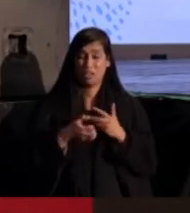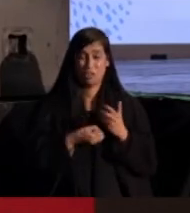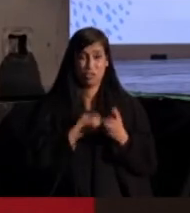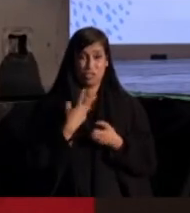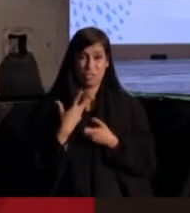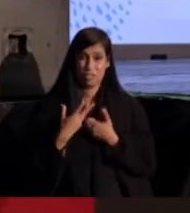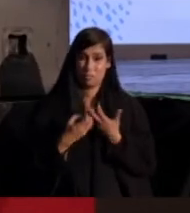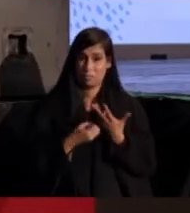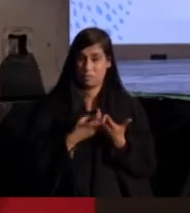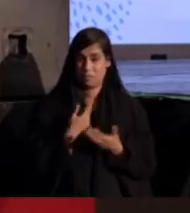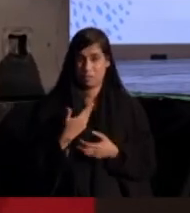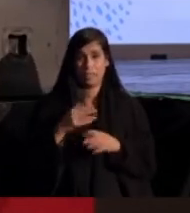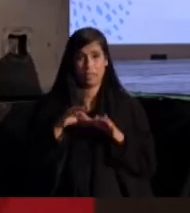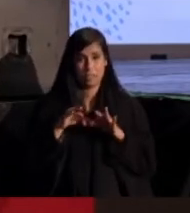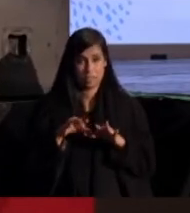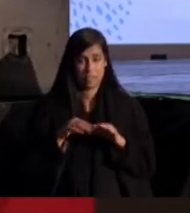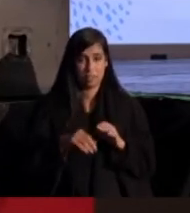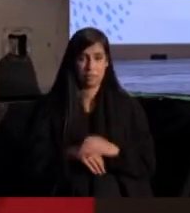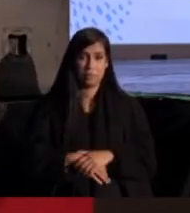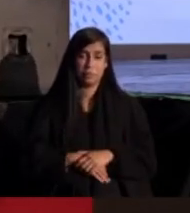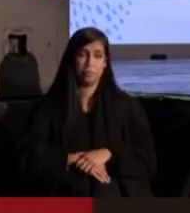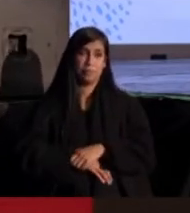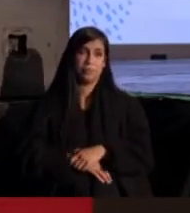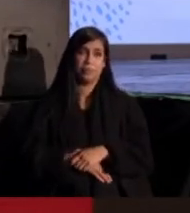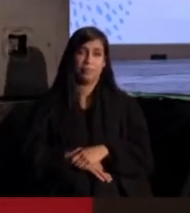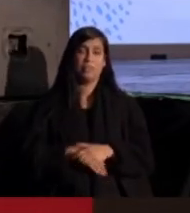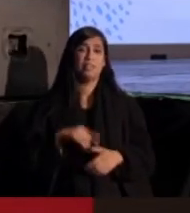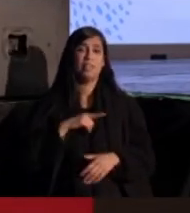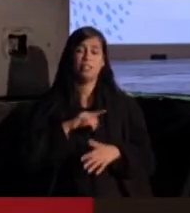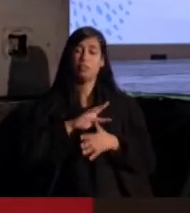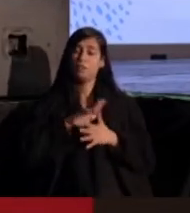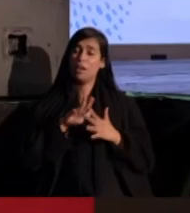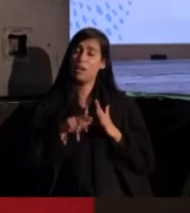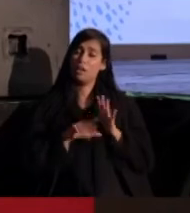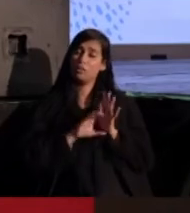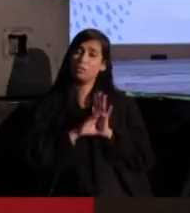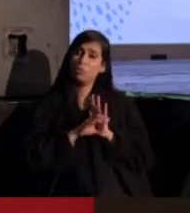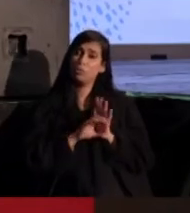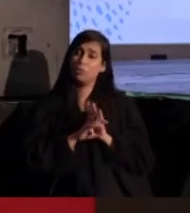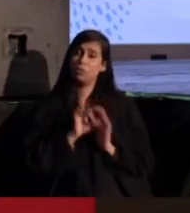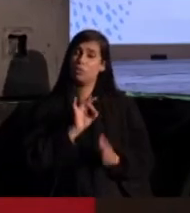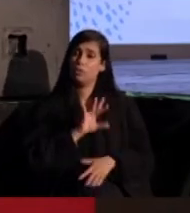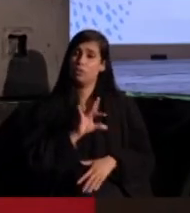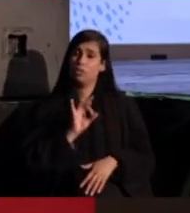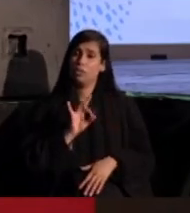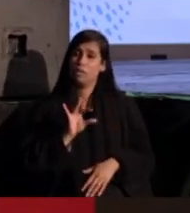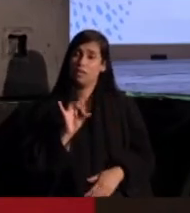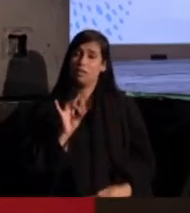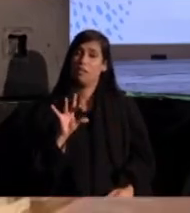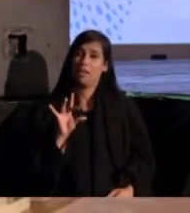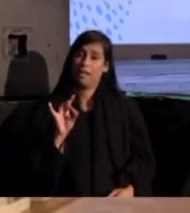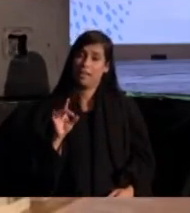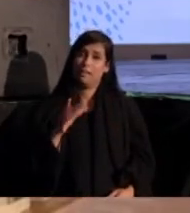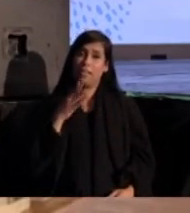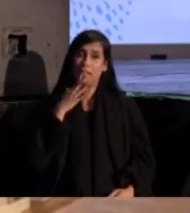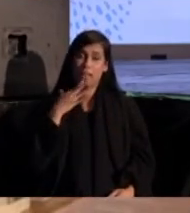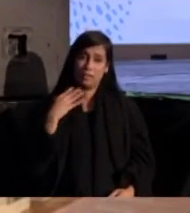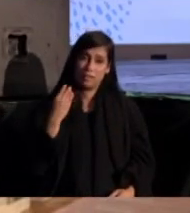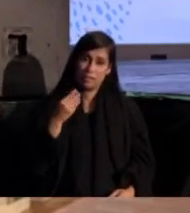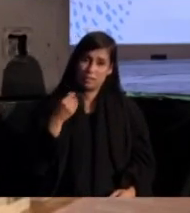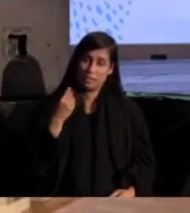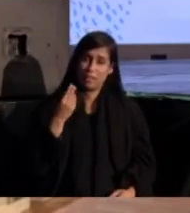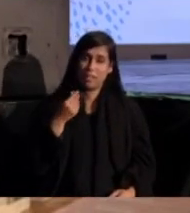formas colocadas ali, nesta boca. Ele vai dizer, sob os dentes e a saliva de Ostênes, seres